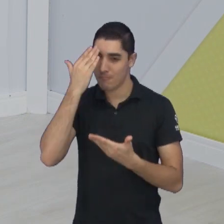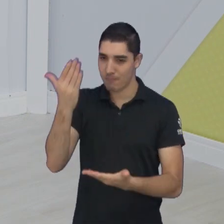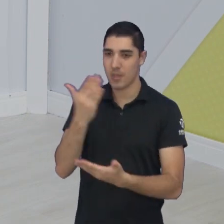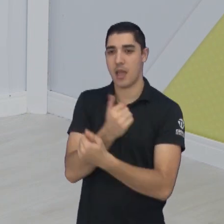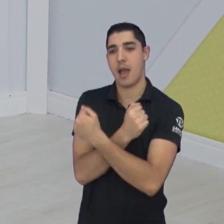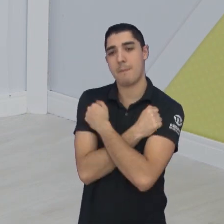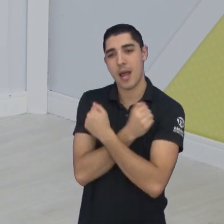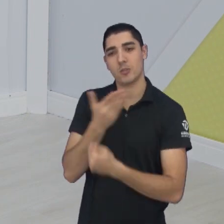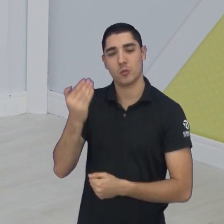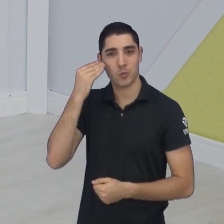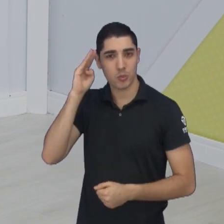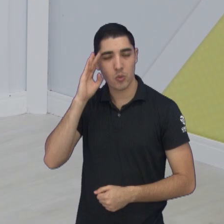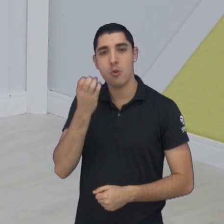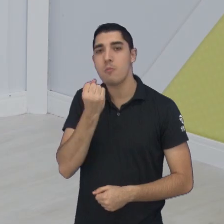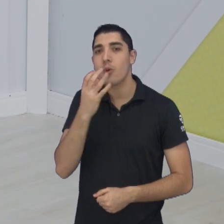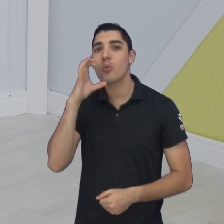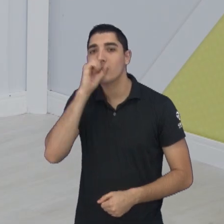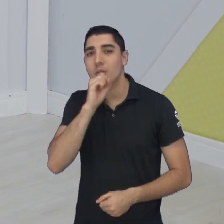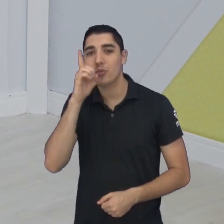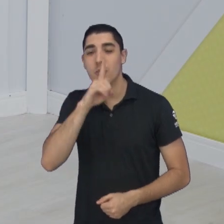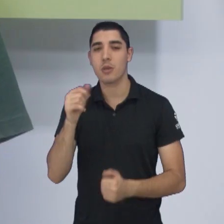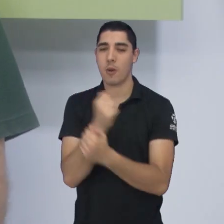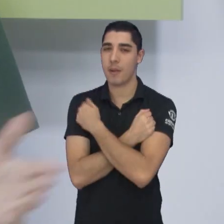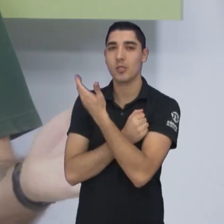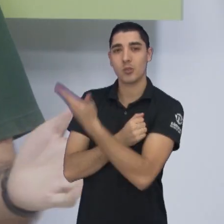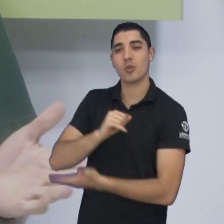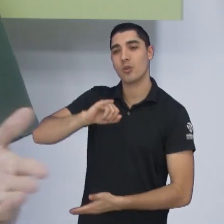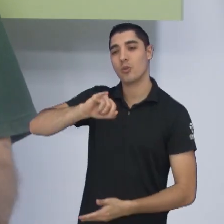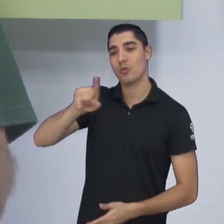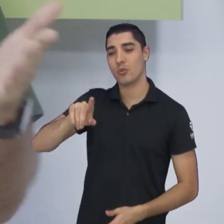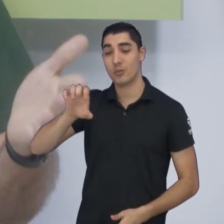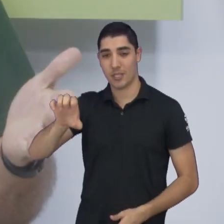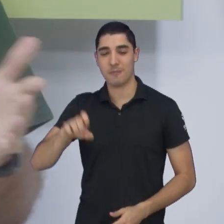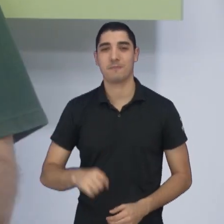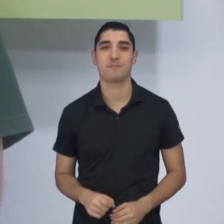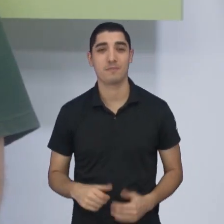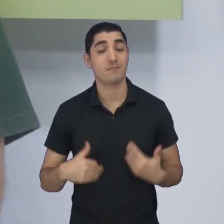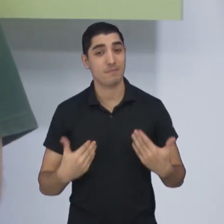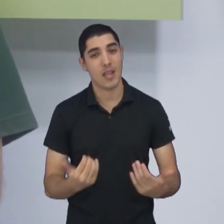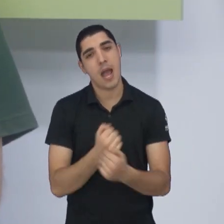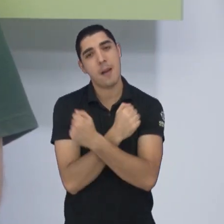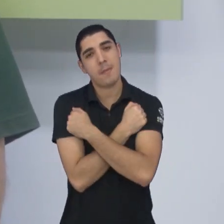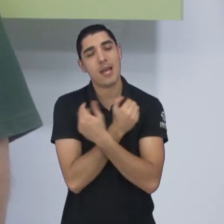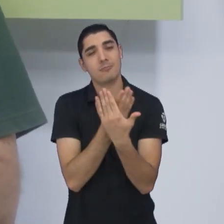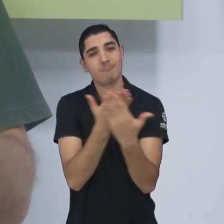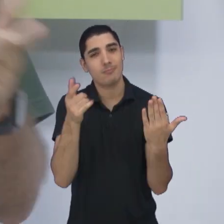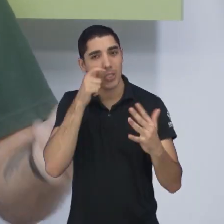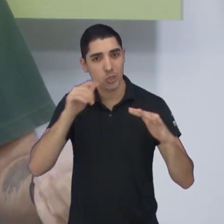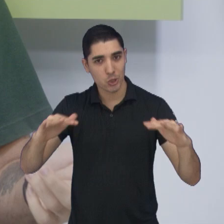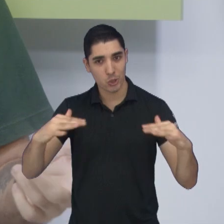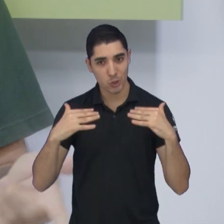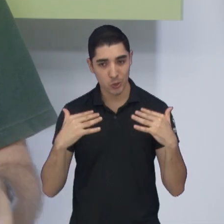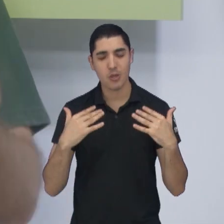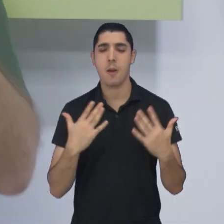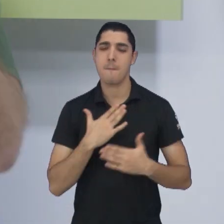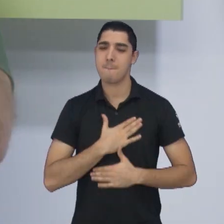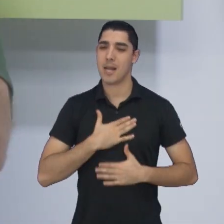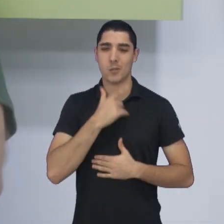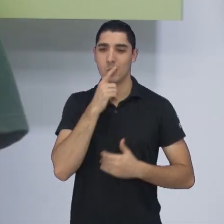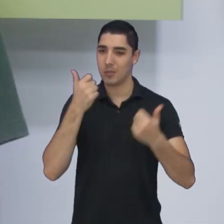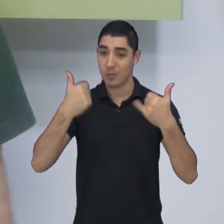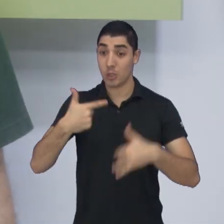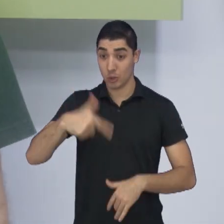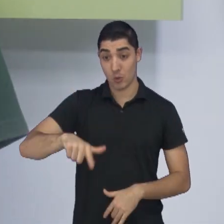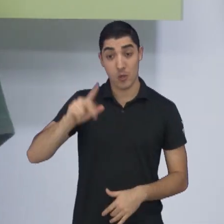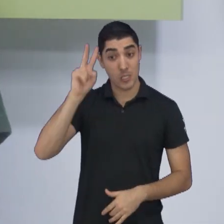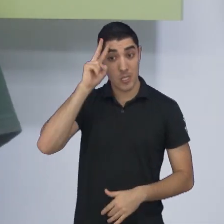você, bom final de semana. Dê um abraço no Zé Olaio por mim. Um abraço para todo mundo que acompanhou o programa de hoje. Foi um prazer inenarrável. Segunda